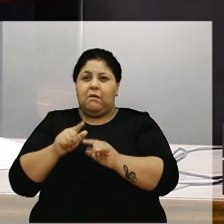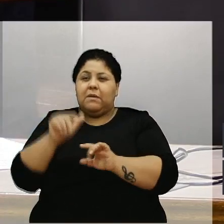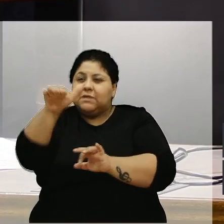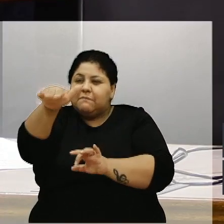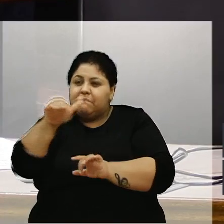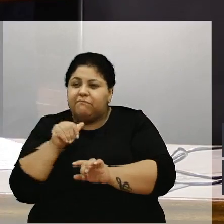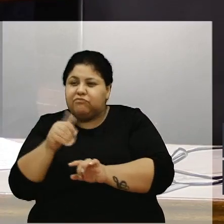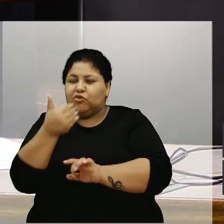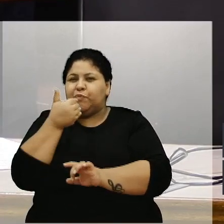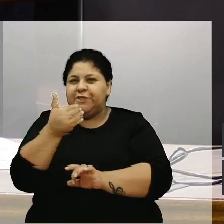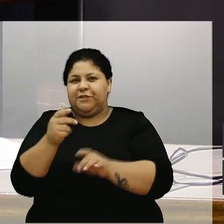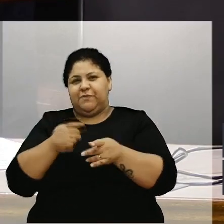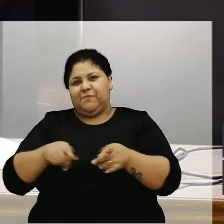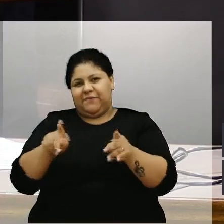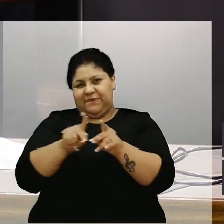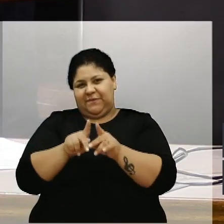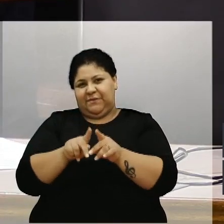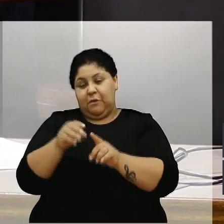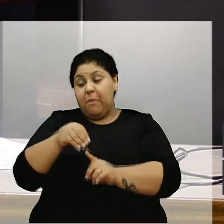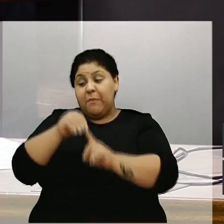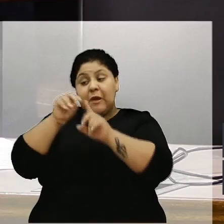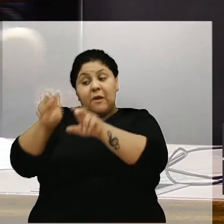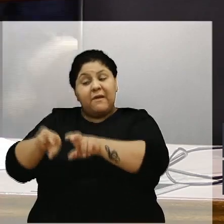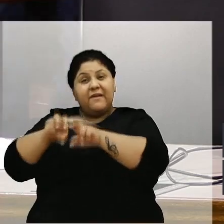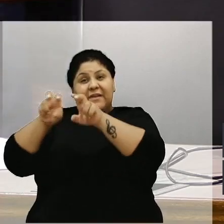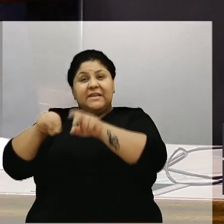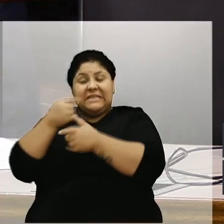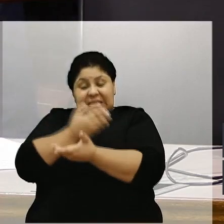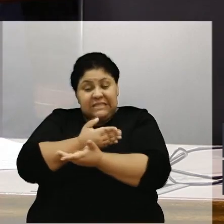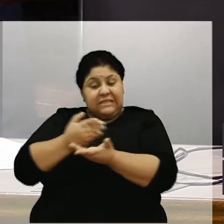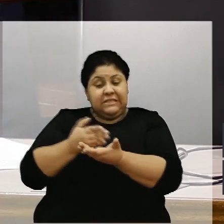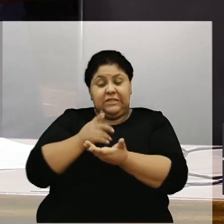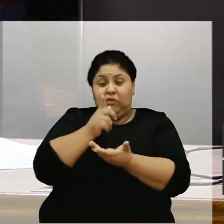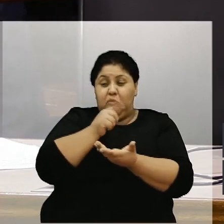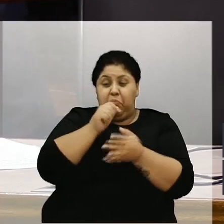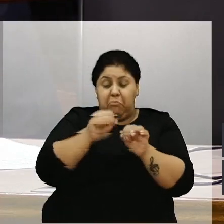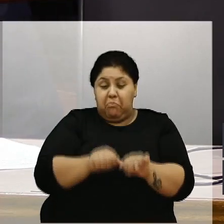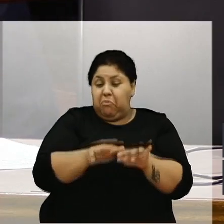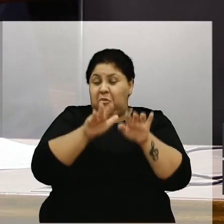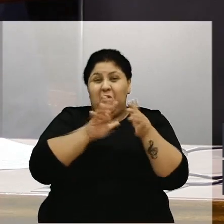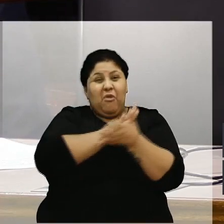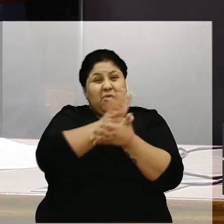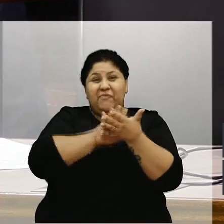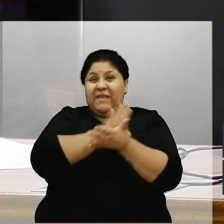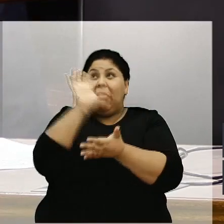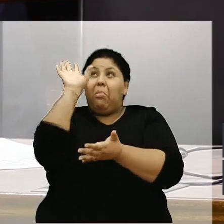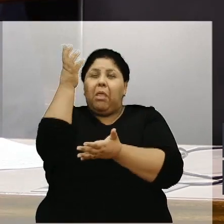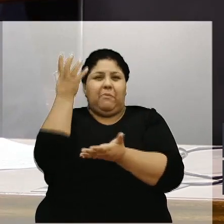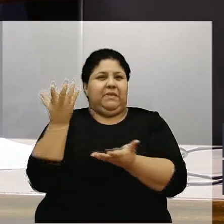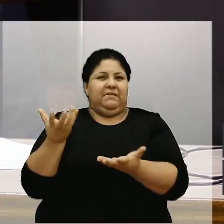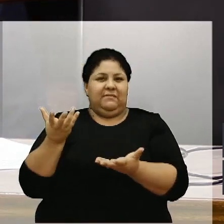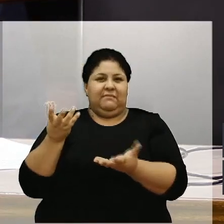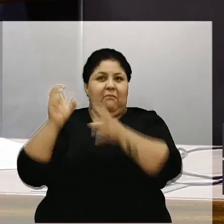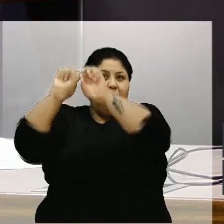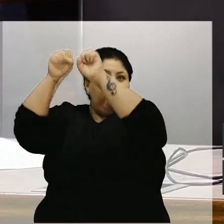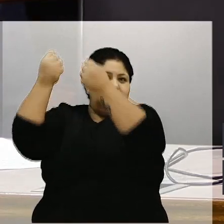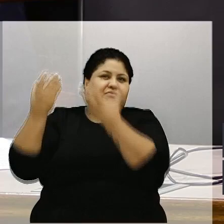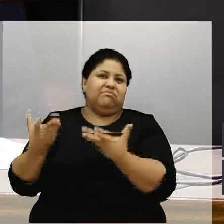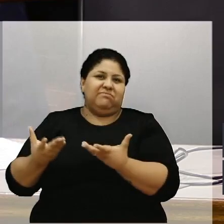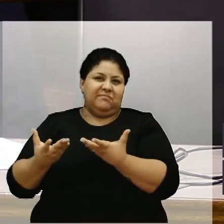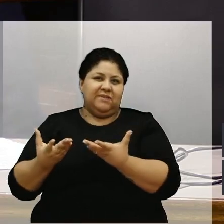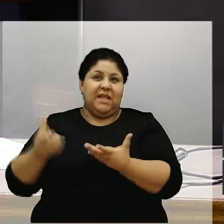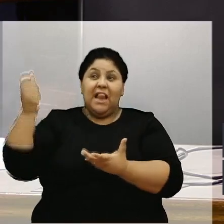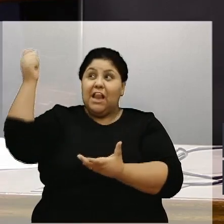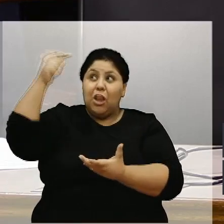pedidos da população, principalmente no interior, que estão, desde o início das enchentes, sem iluminação. As pessoas estão sem luz nas suas